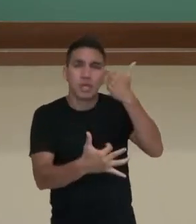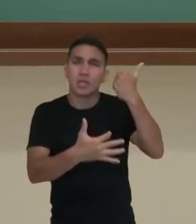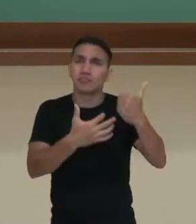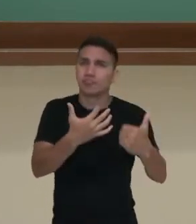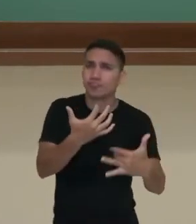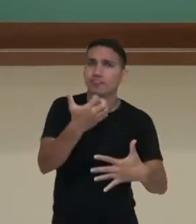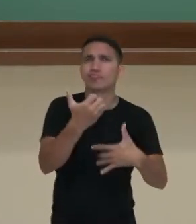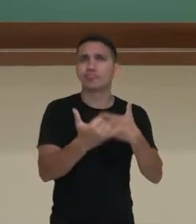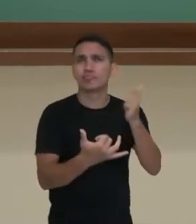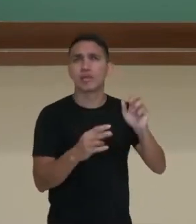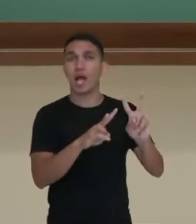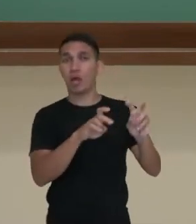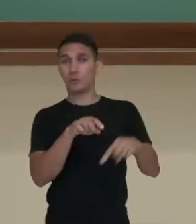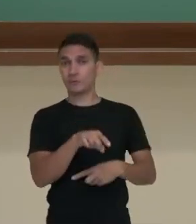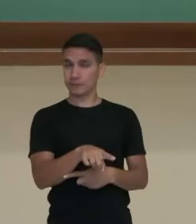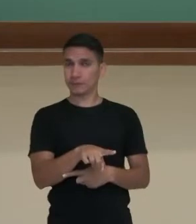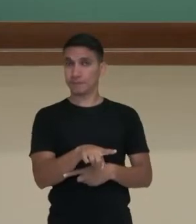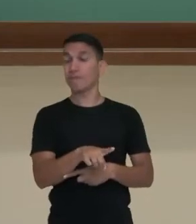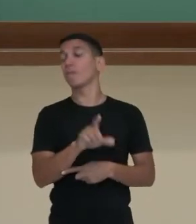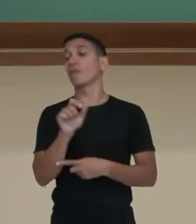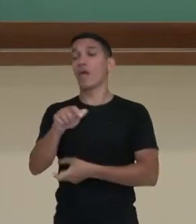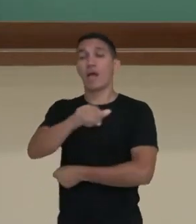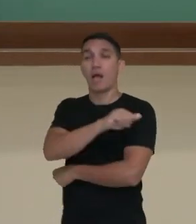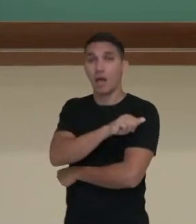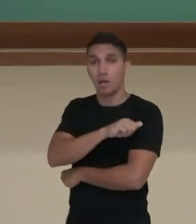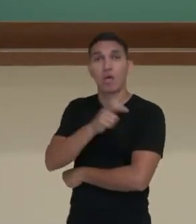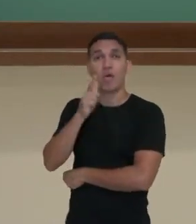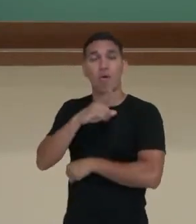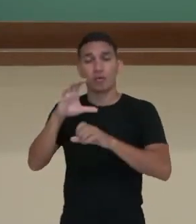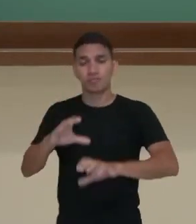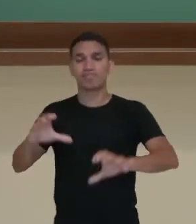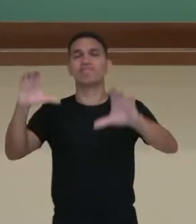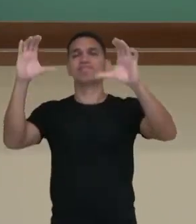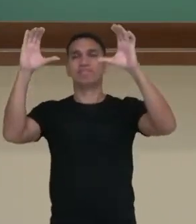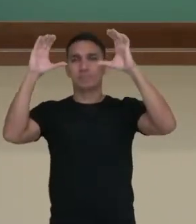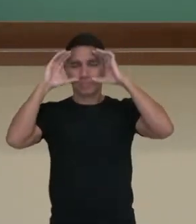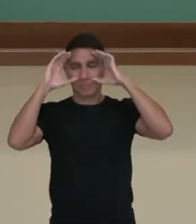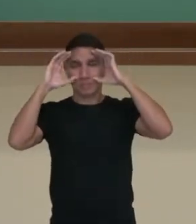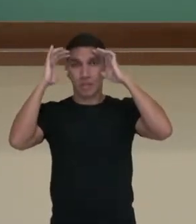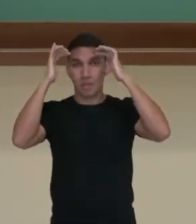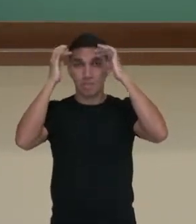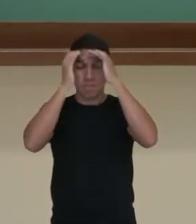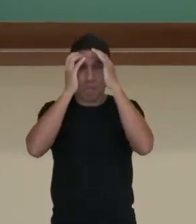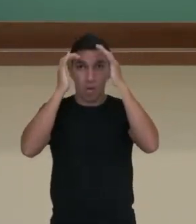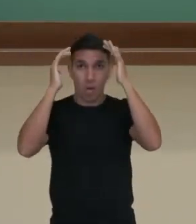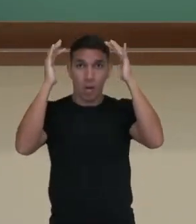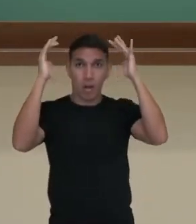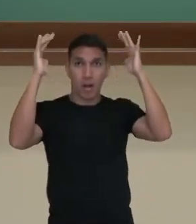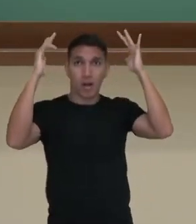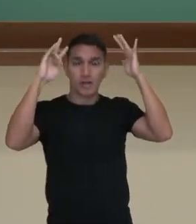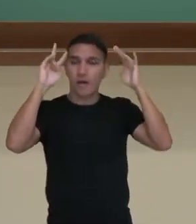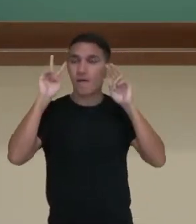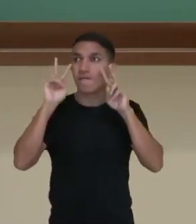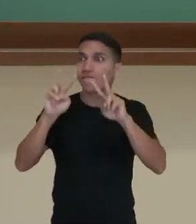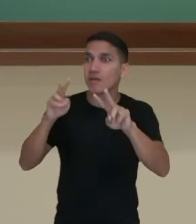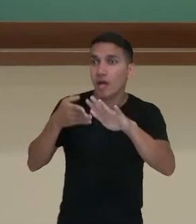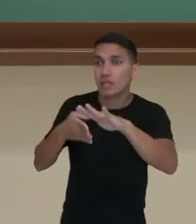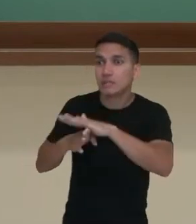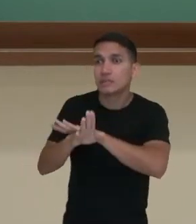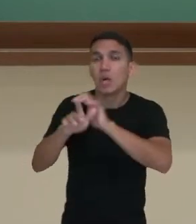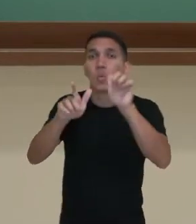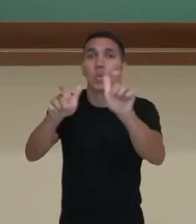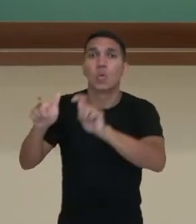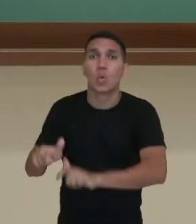fala sobre esse assunto, os estudantes podem colocar lá os seus óculos de realidade virtual e se veem